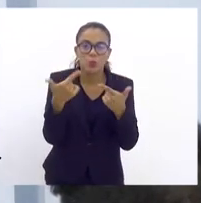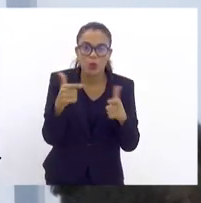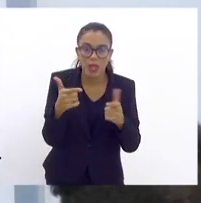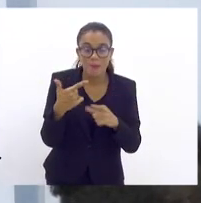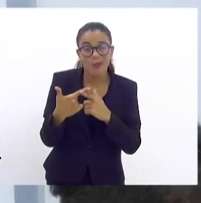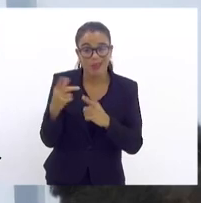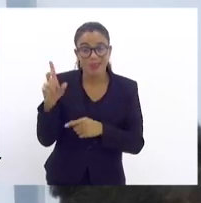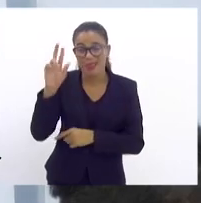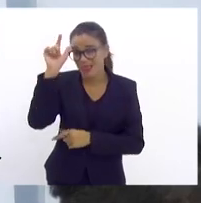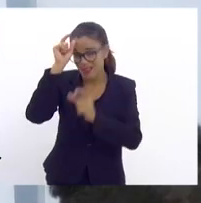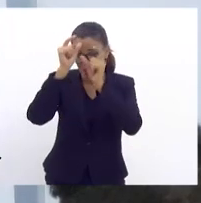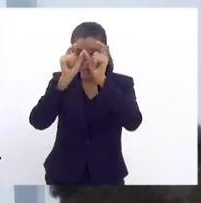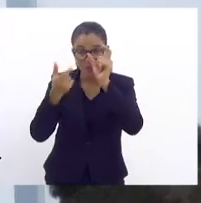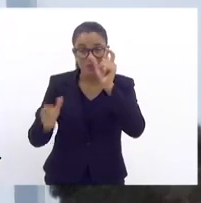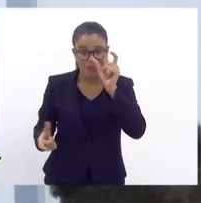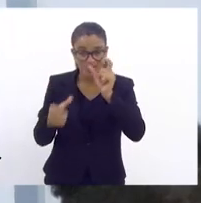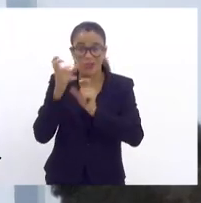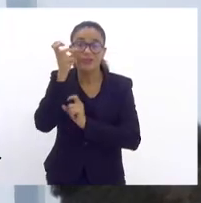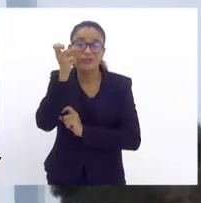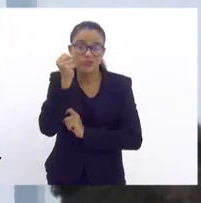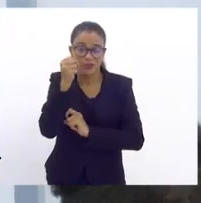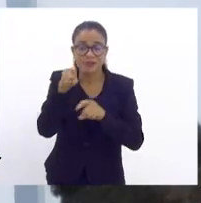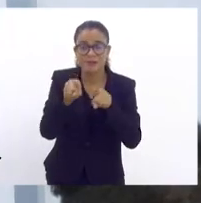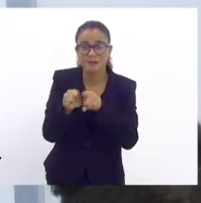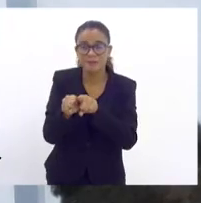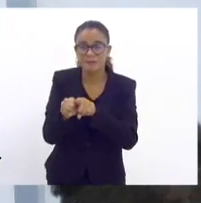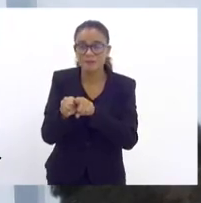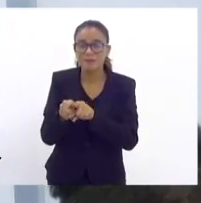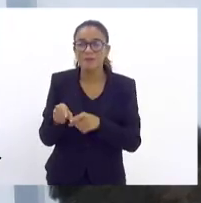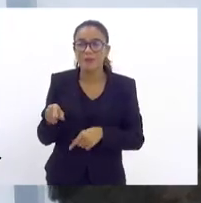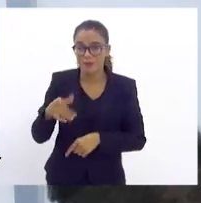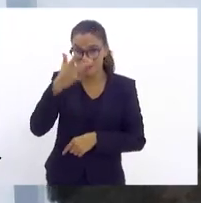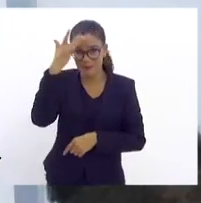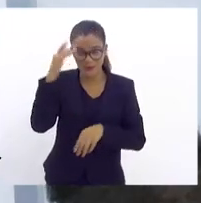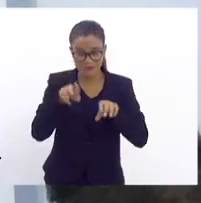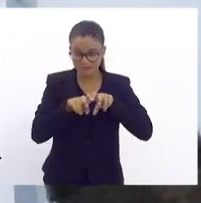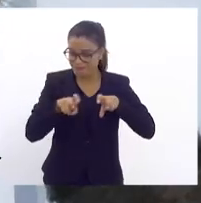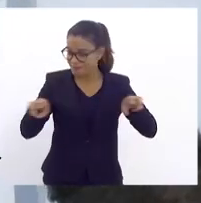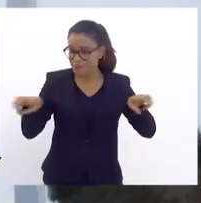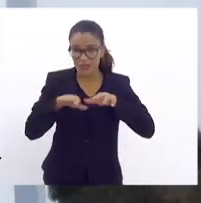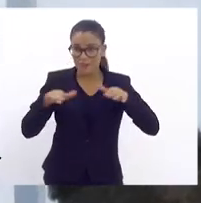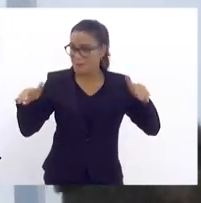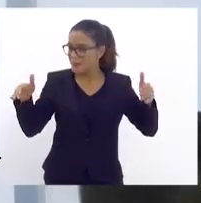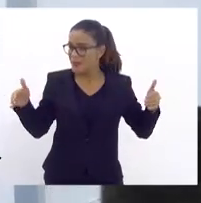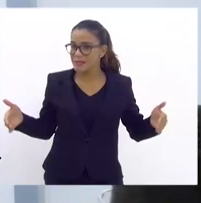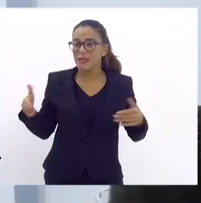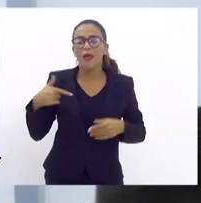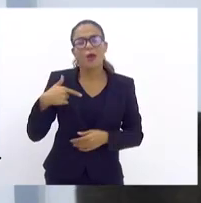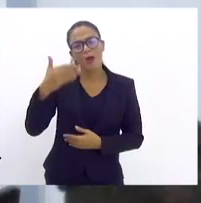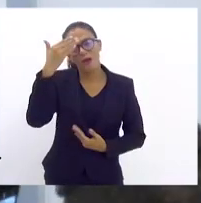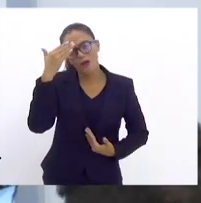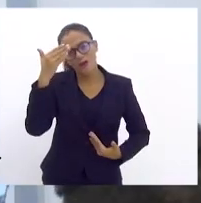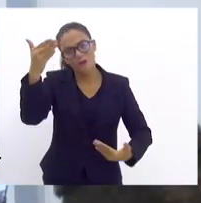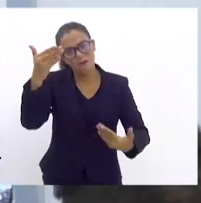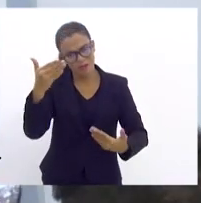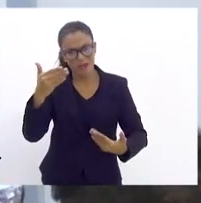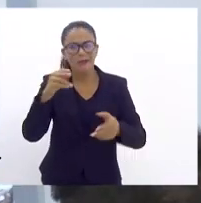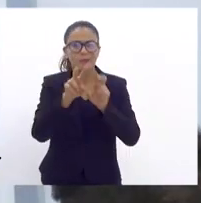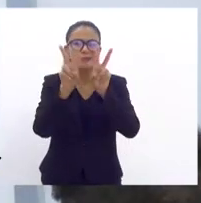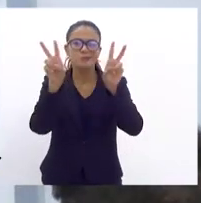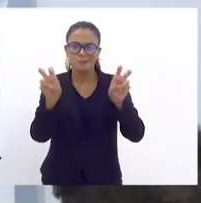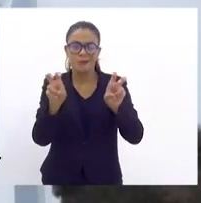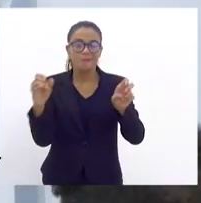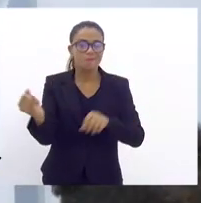de sono também e aqui os que estão a mesa eu agradecimento por trazer esse assunto tão relevante